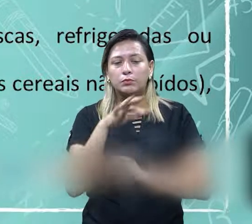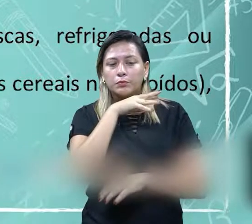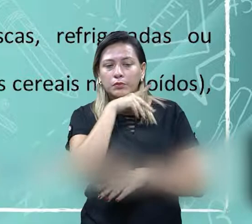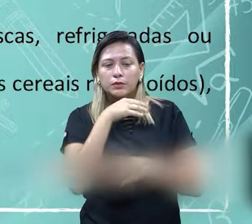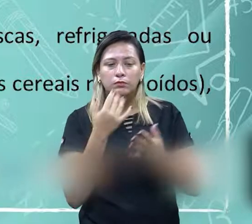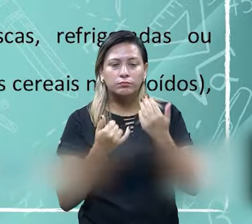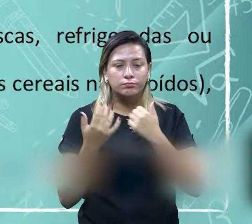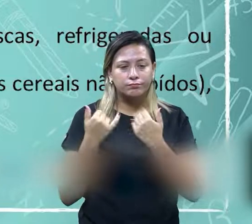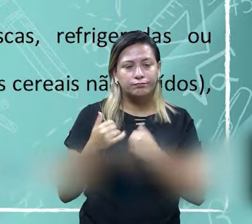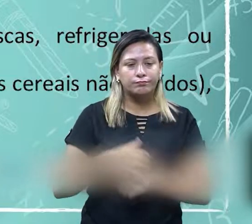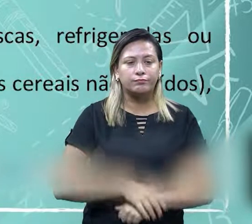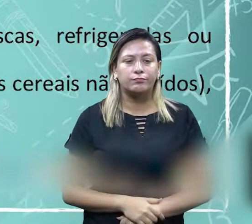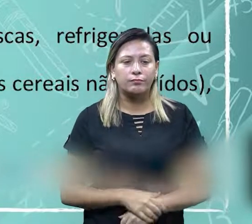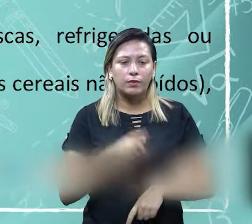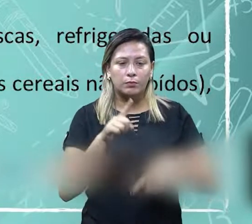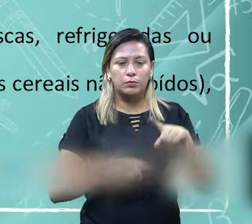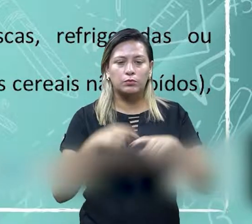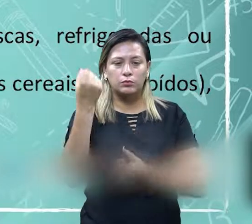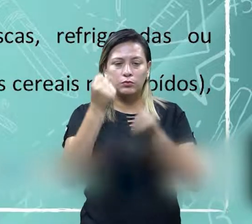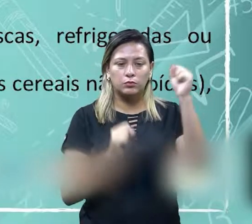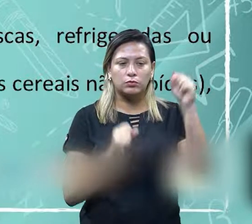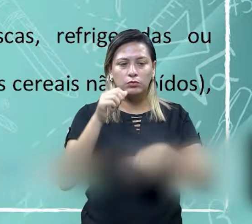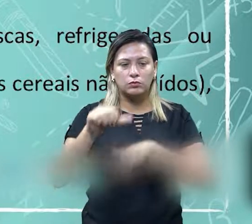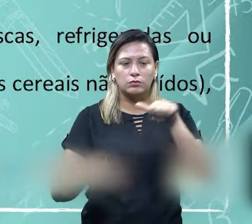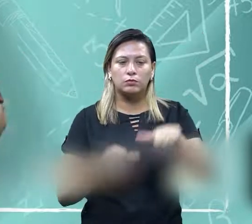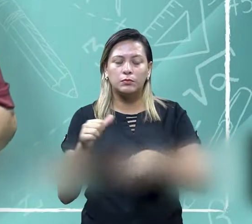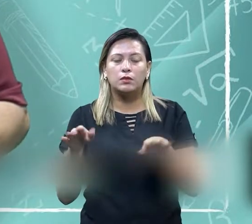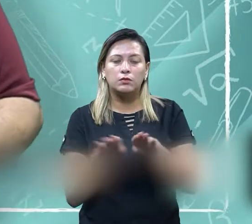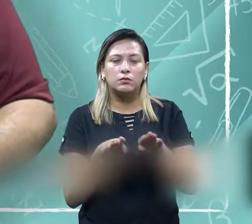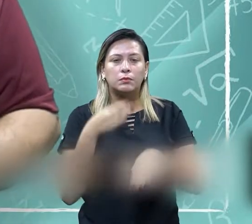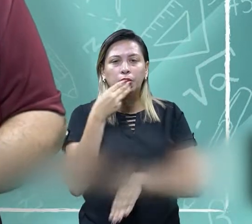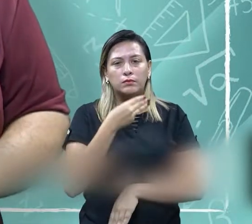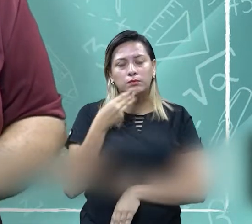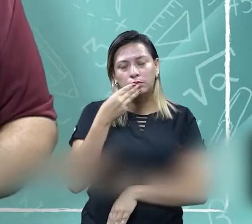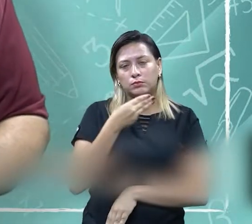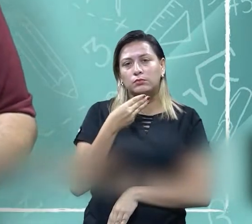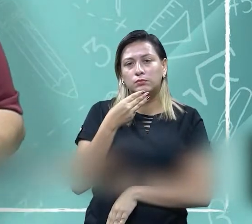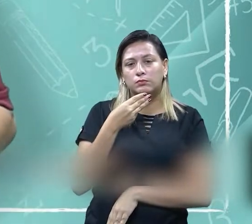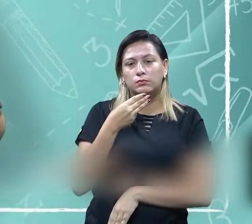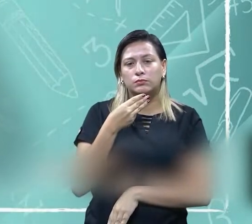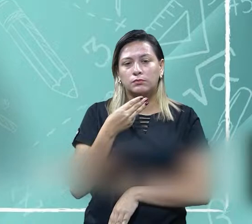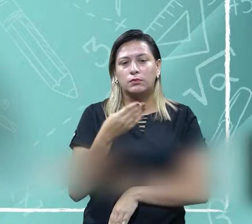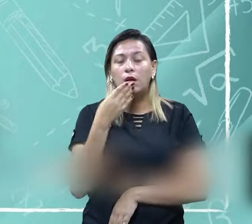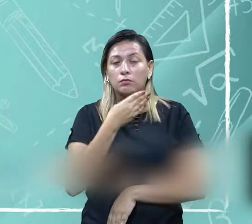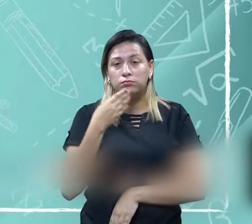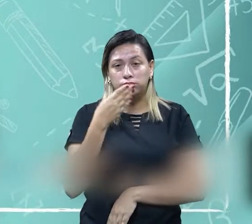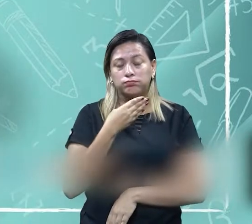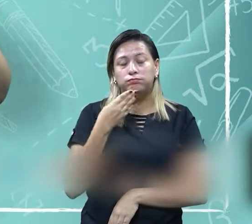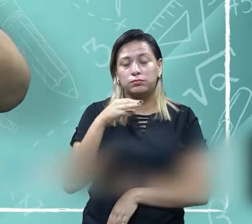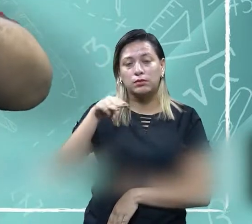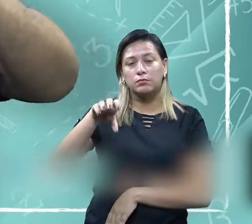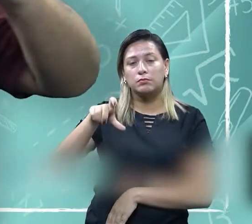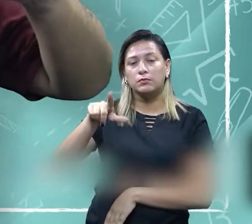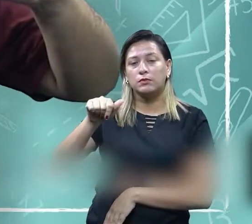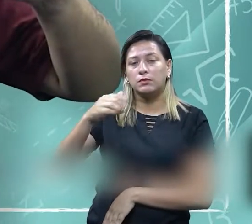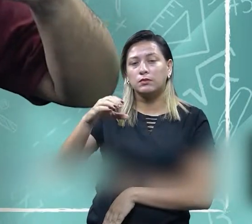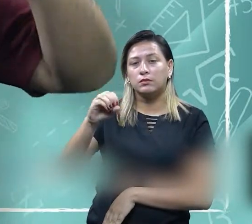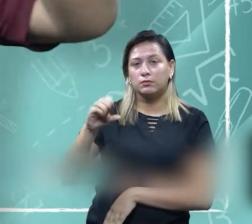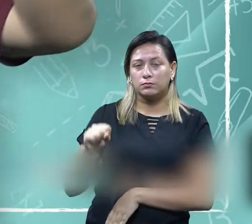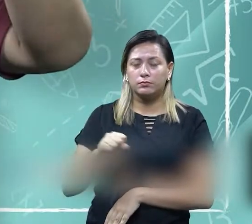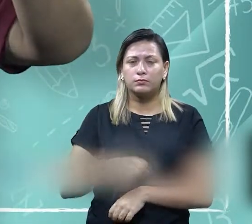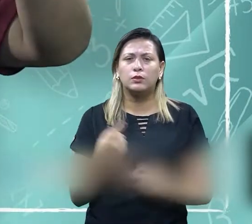e melaços. Por que que eu coloquei isso aí, professor? A ideia é você ter mais ou menos do